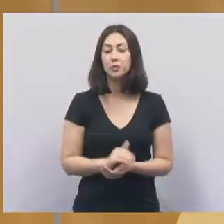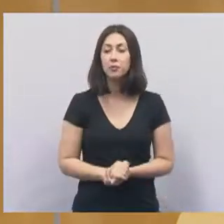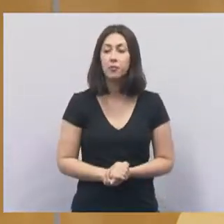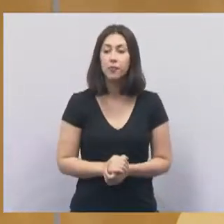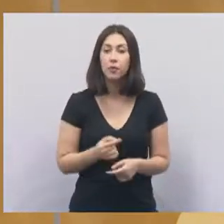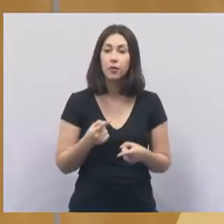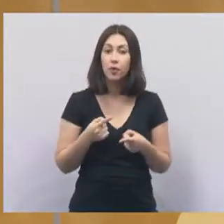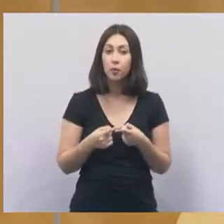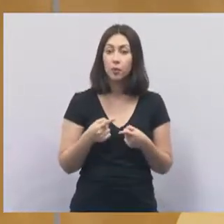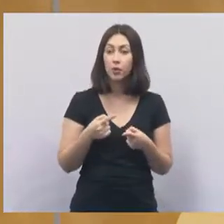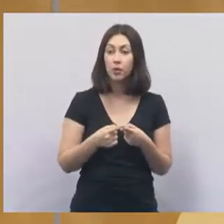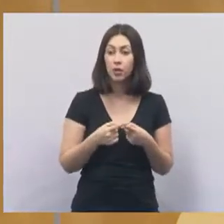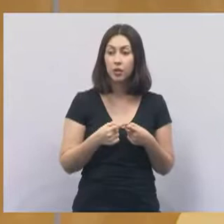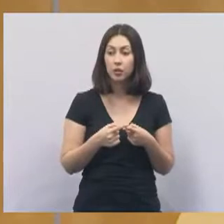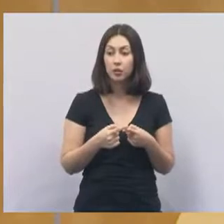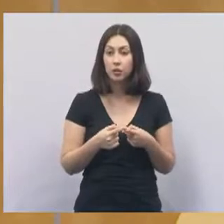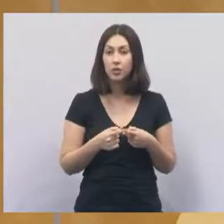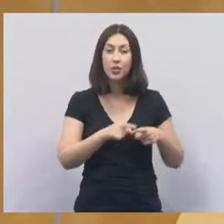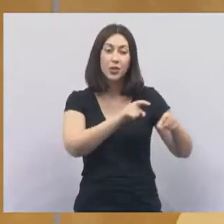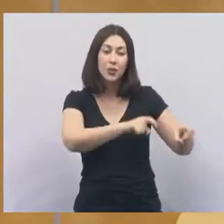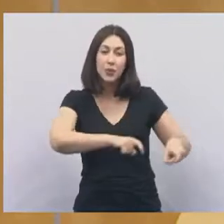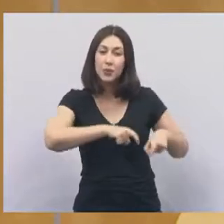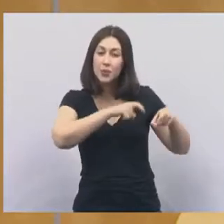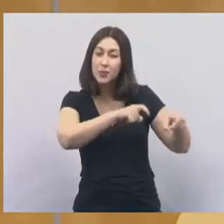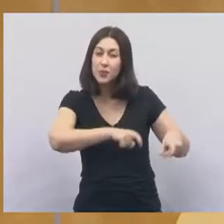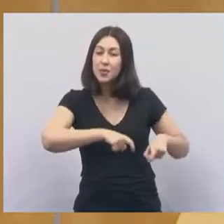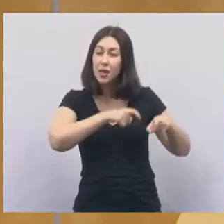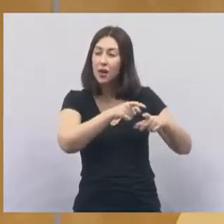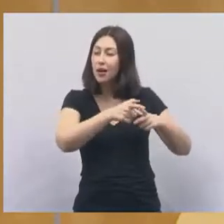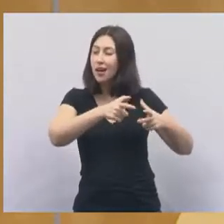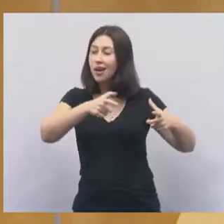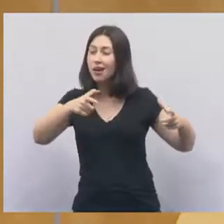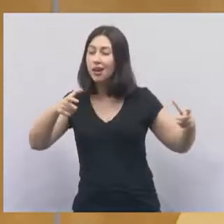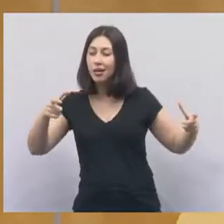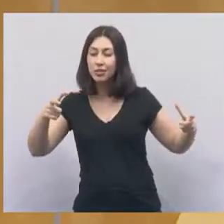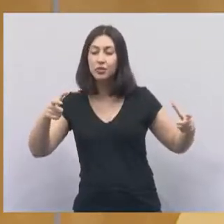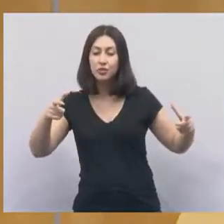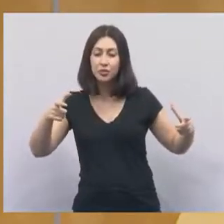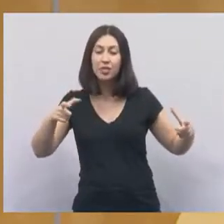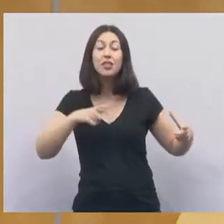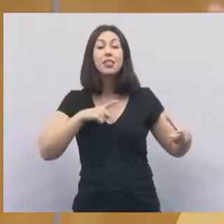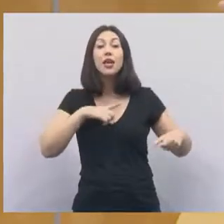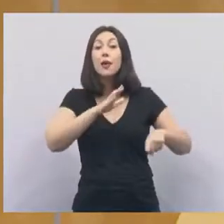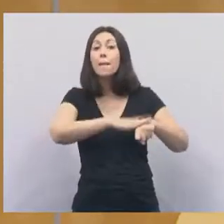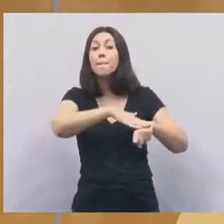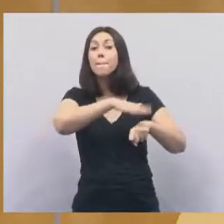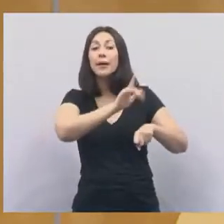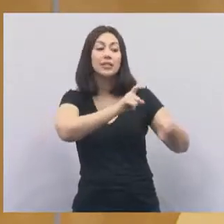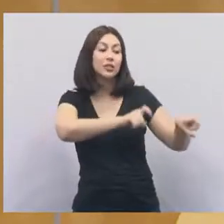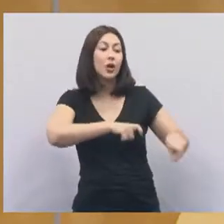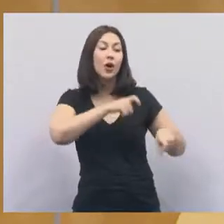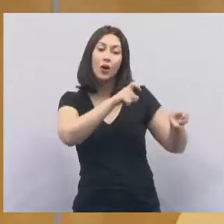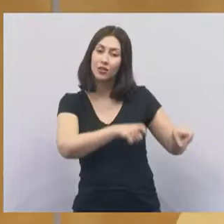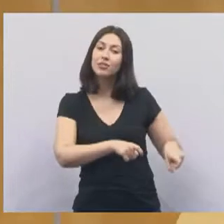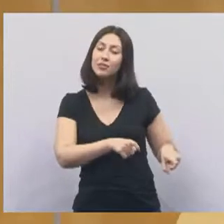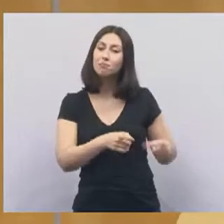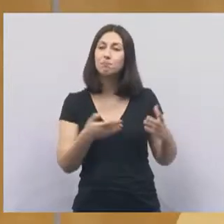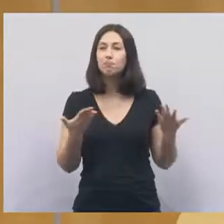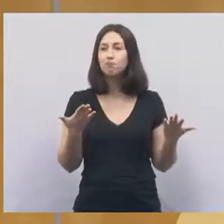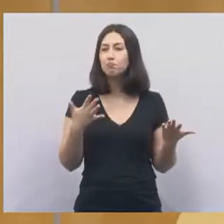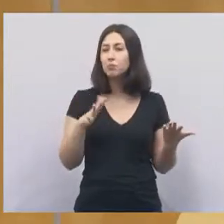porque a área rural de Jacareí é gigantesco nós temos mais área rural do que Urbana